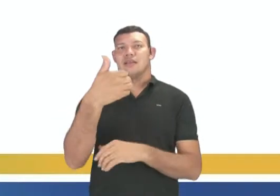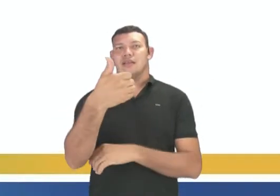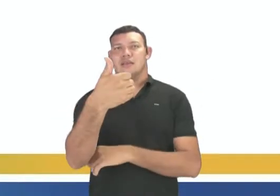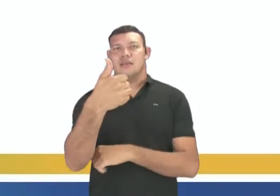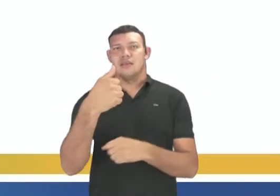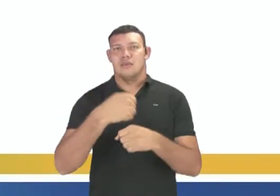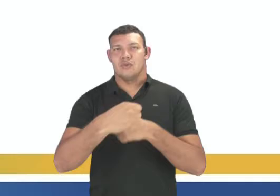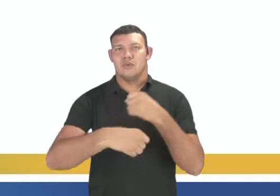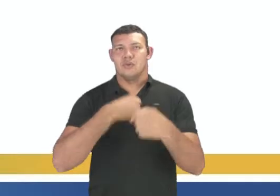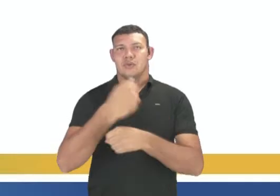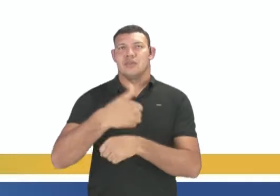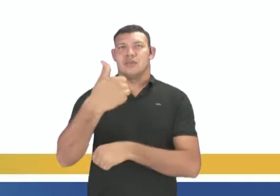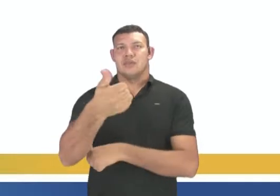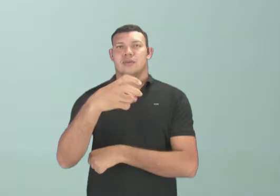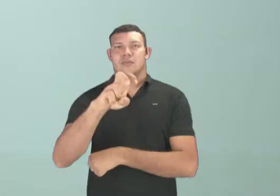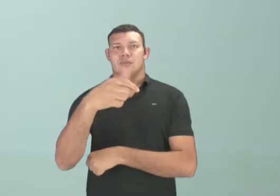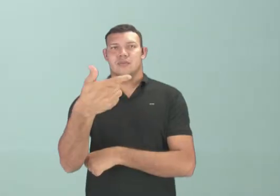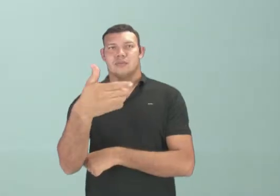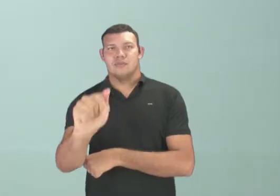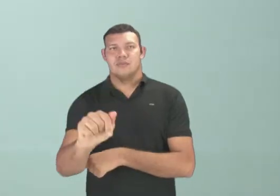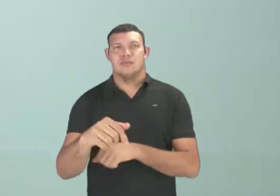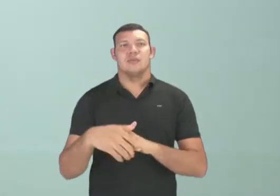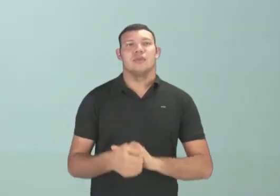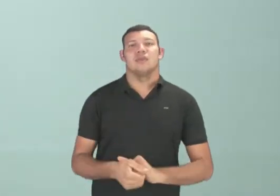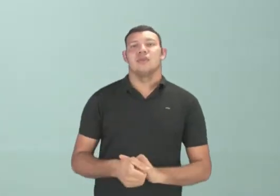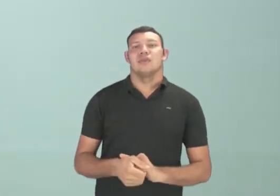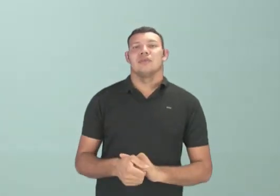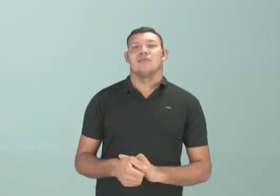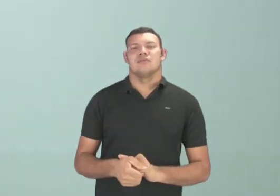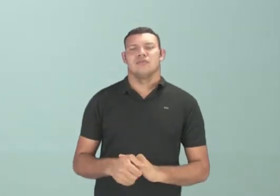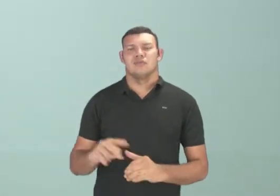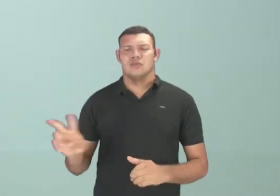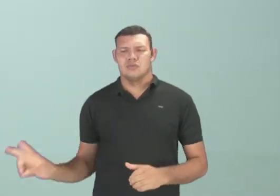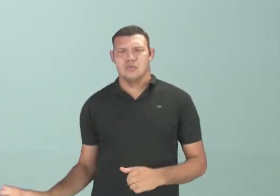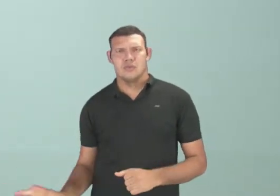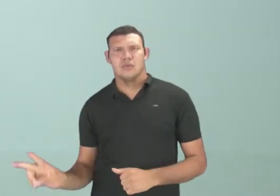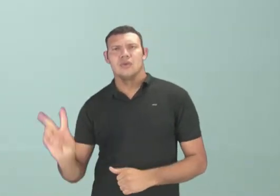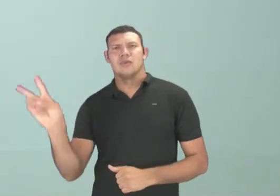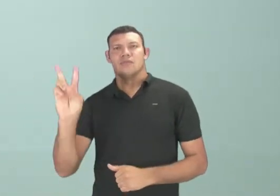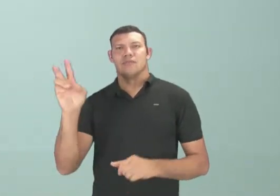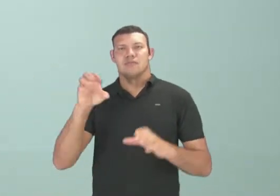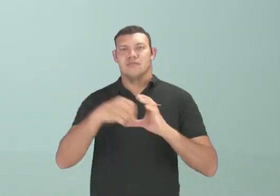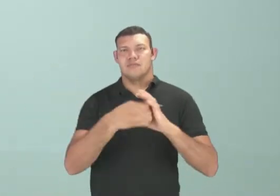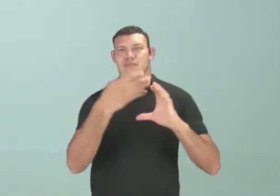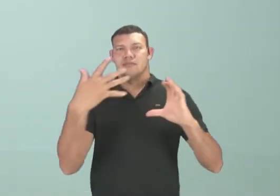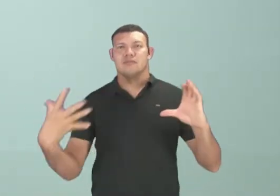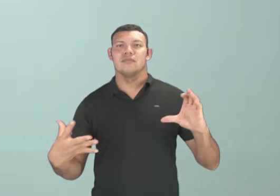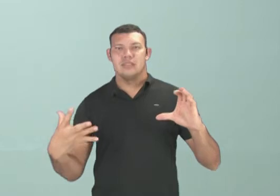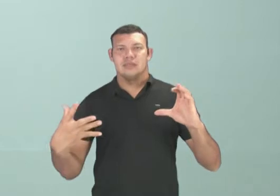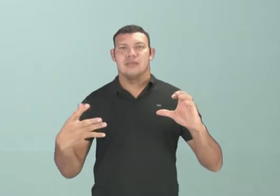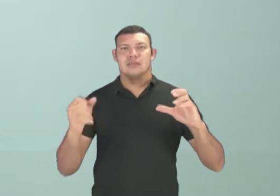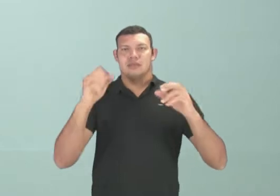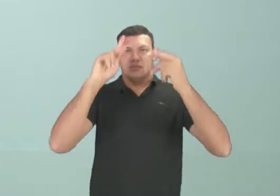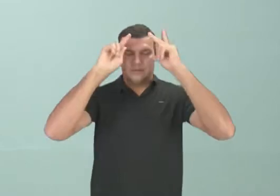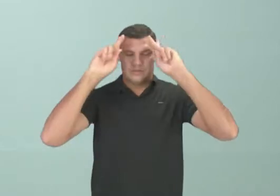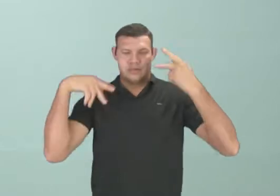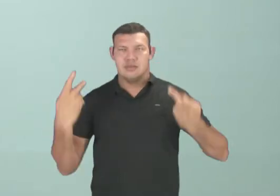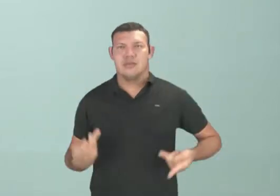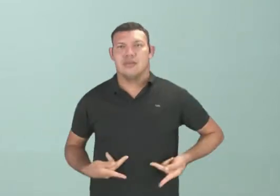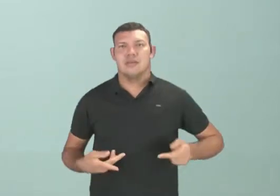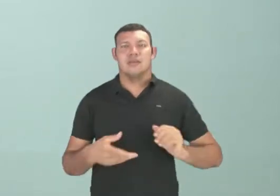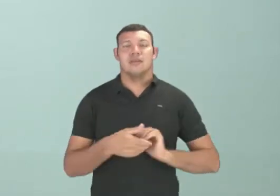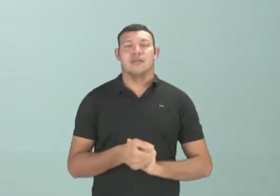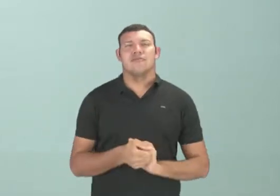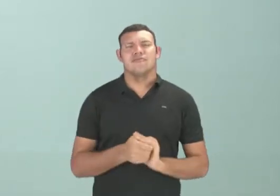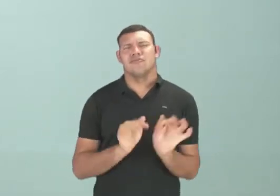o humanismo ele vai valorizar o quê? O humano, as características humanas. Tá? Nessa fase,